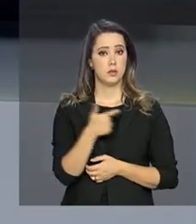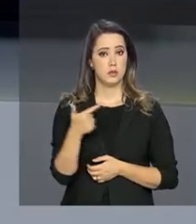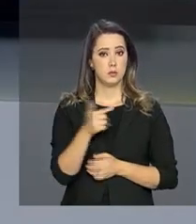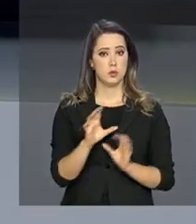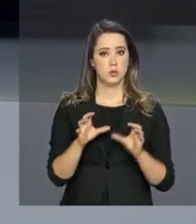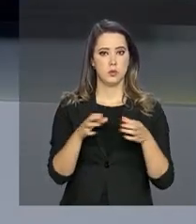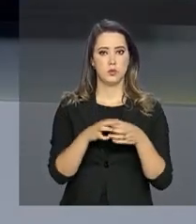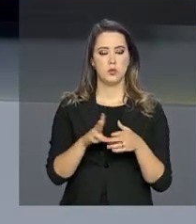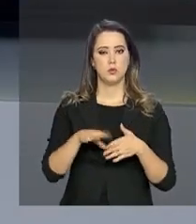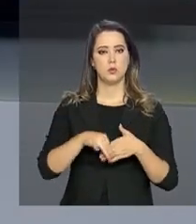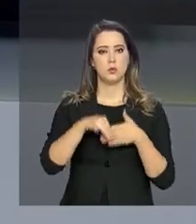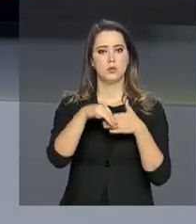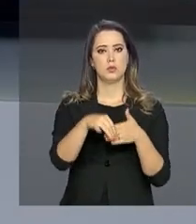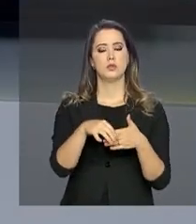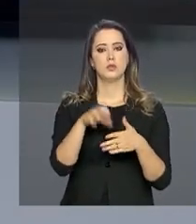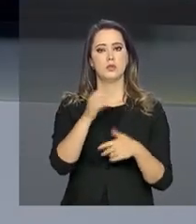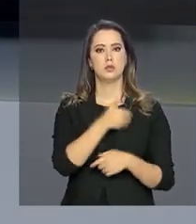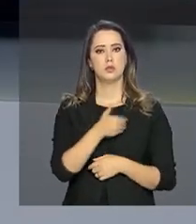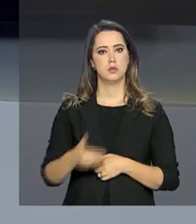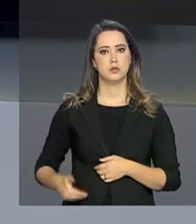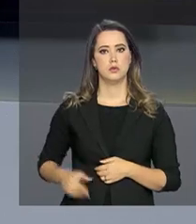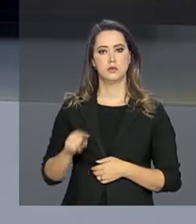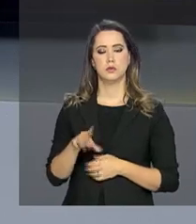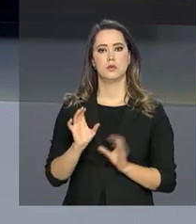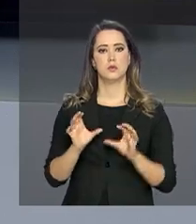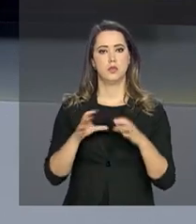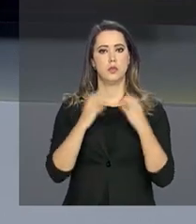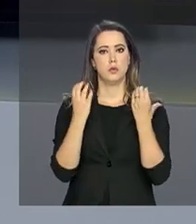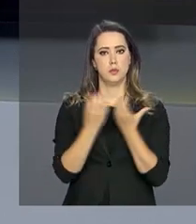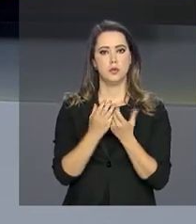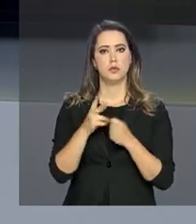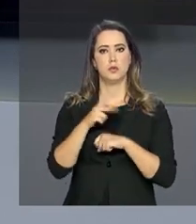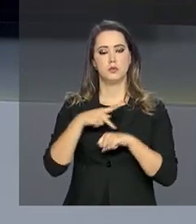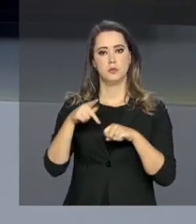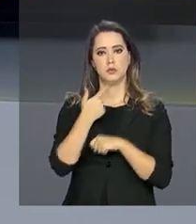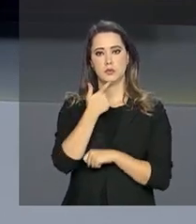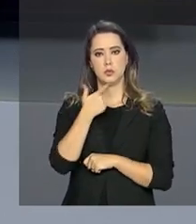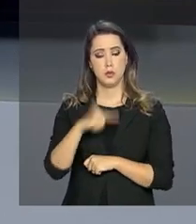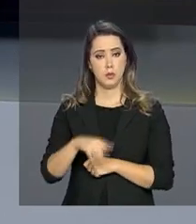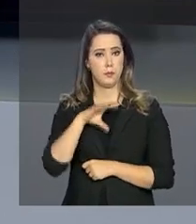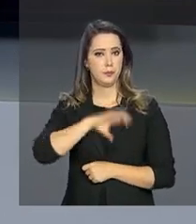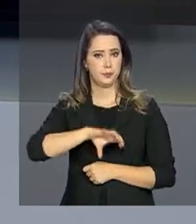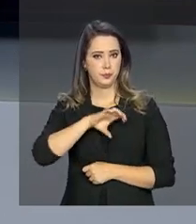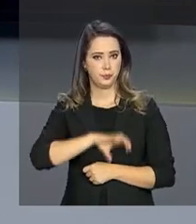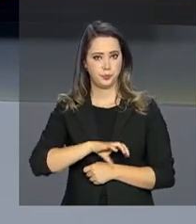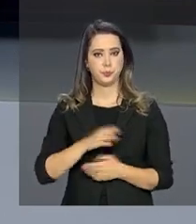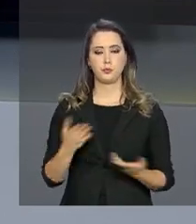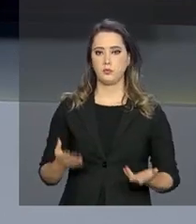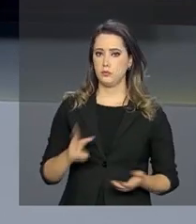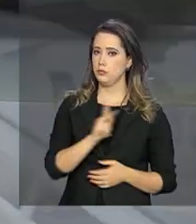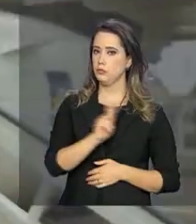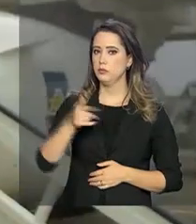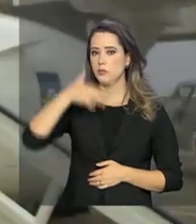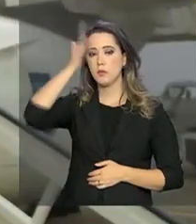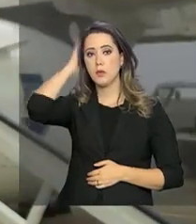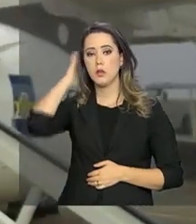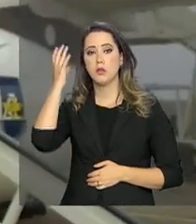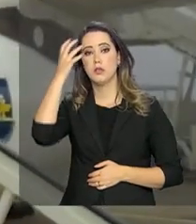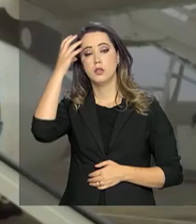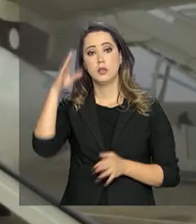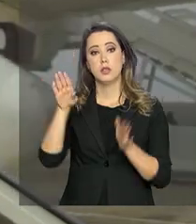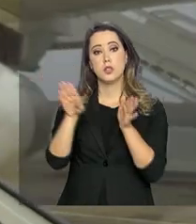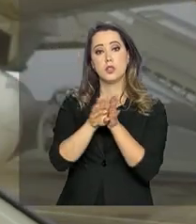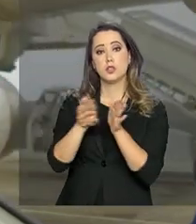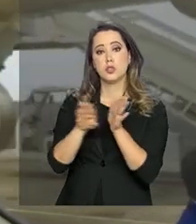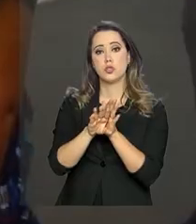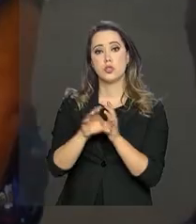cúpula de chefes de estado e de governo da comunidade dos países de língua portuguesa o presidente michel temer desembarca ou chegou